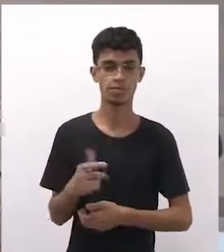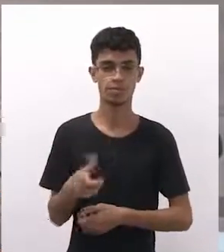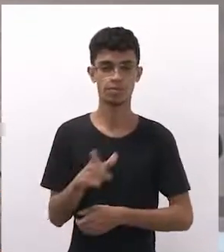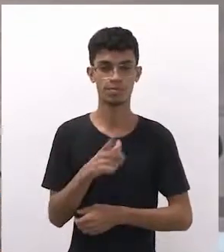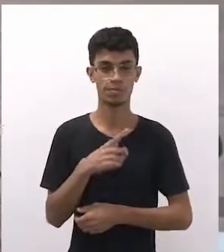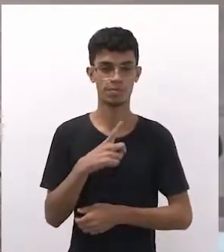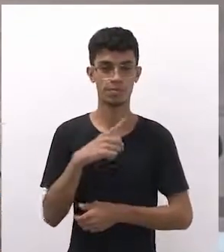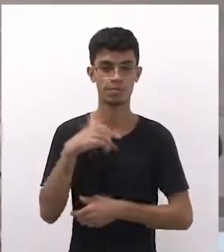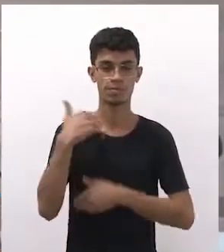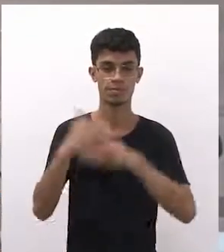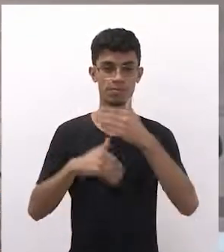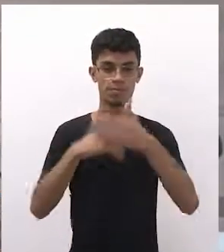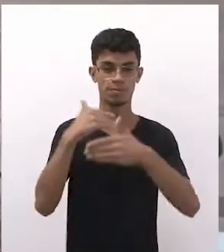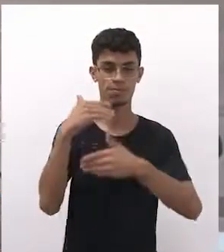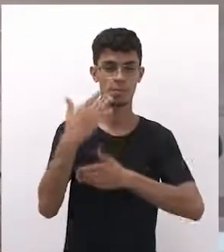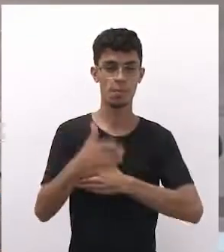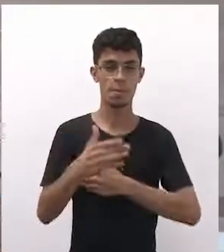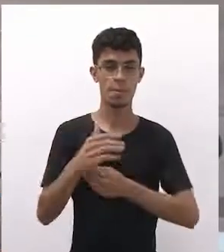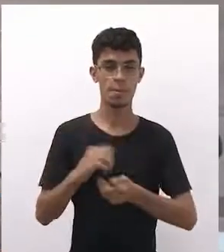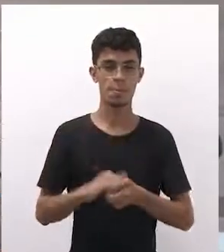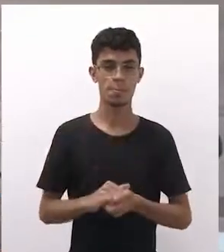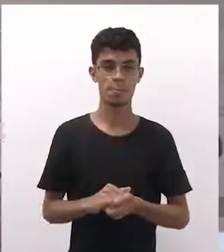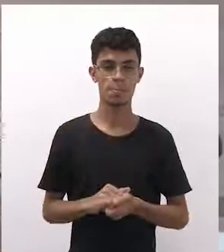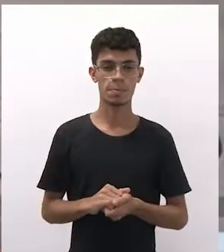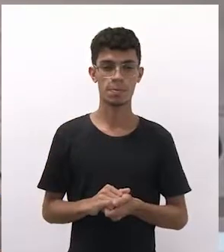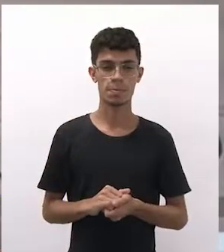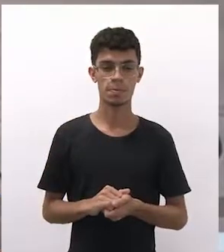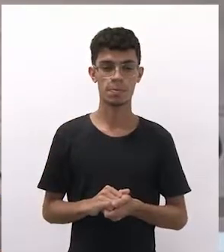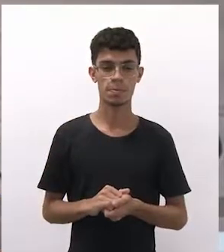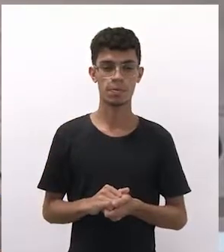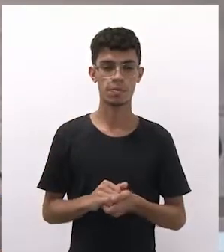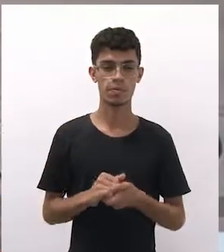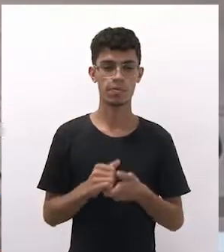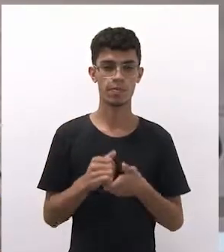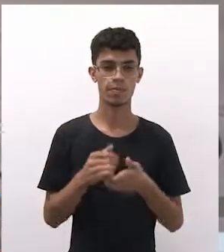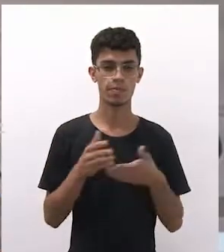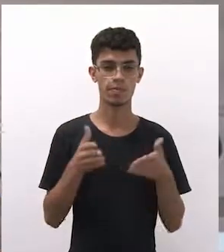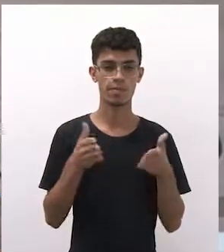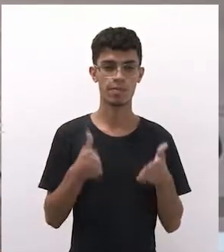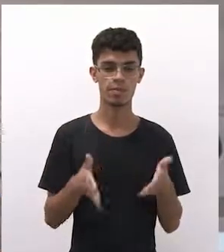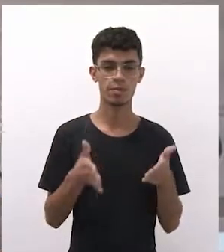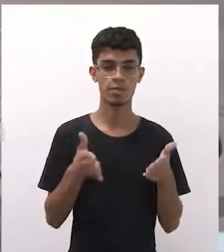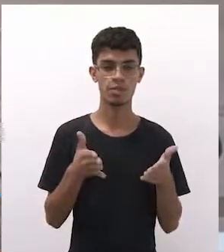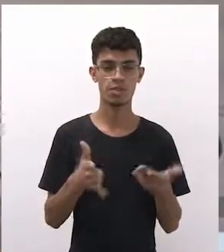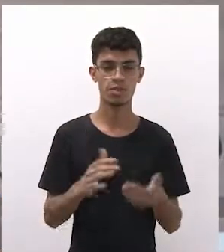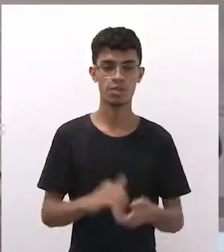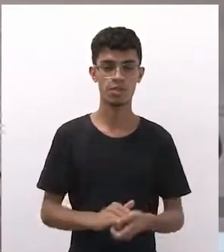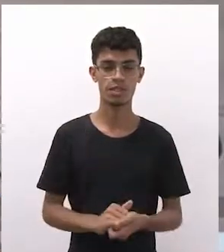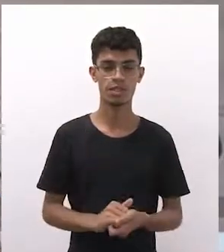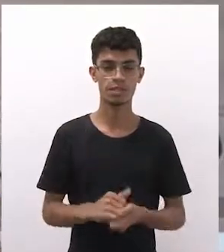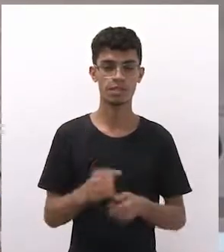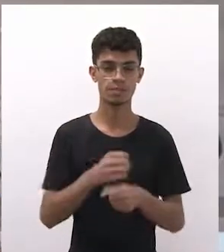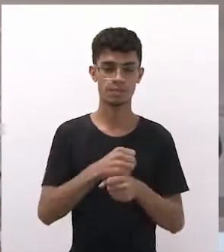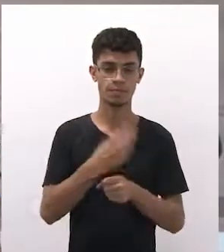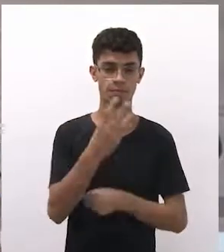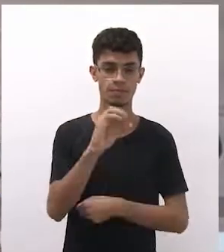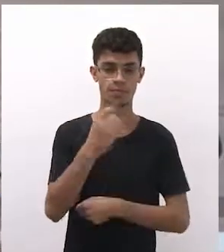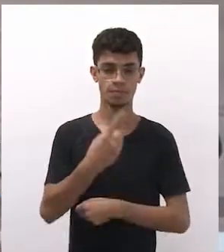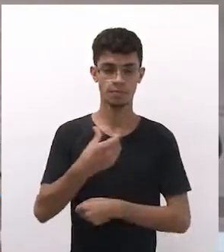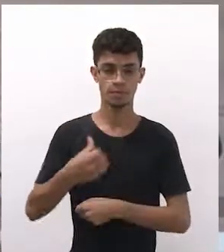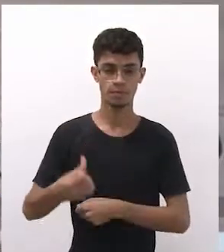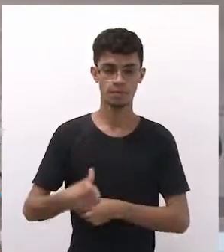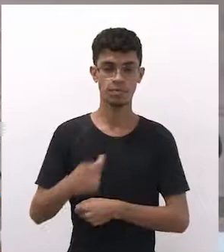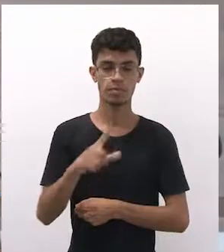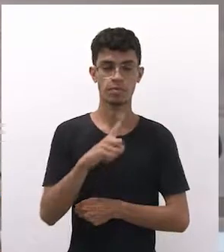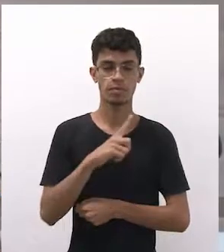teve um avanço muito grande. E hoje, nesses dados que eu peguei de 2016, a